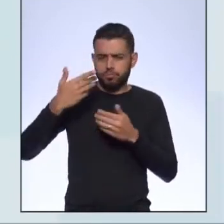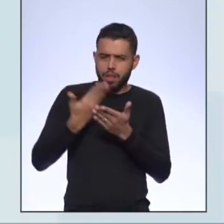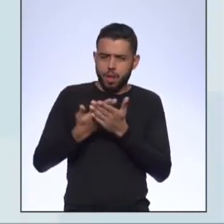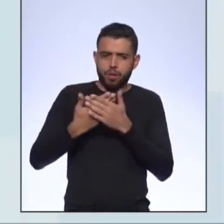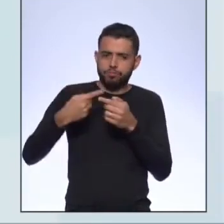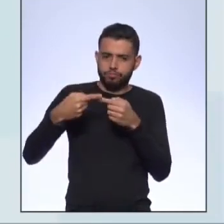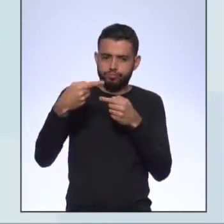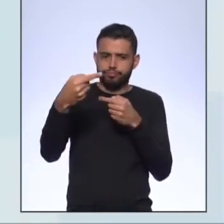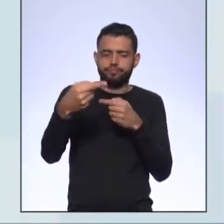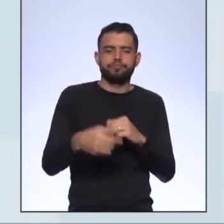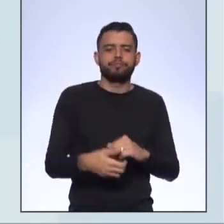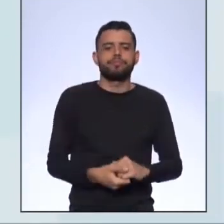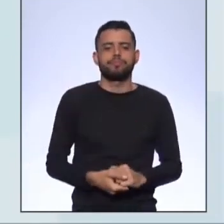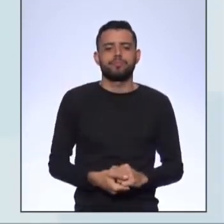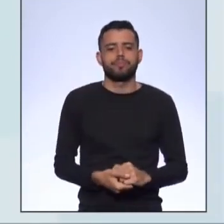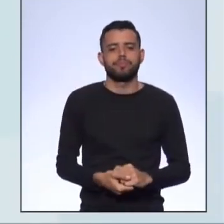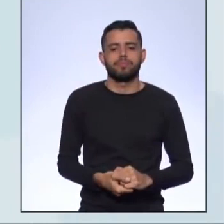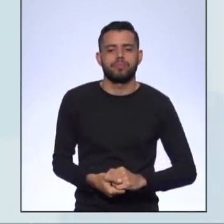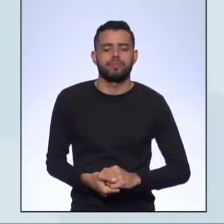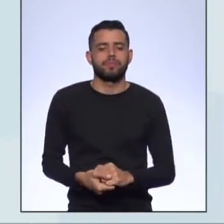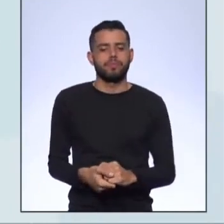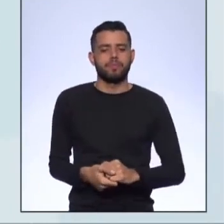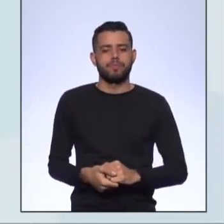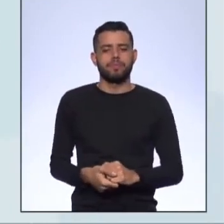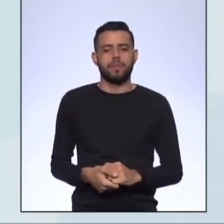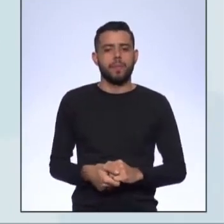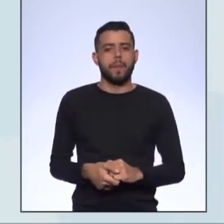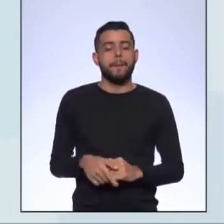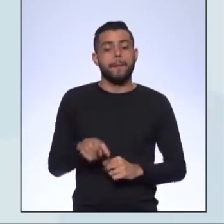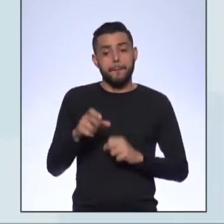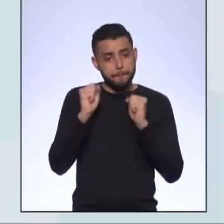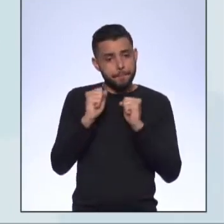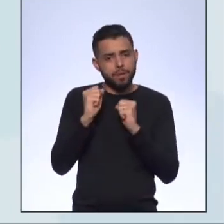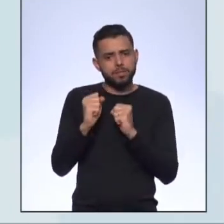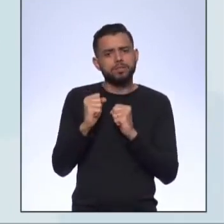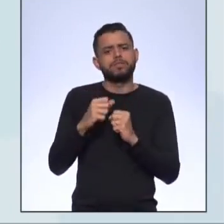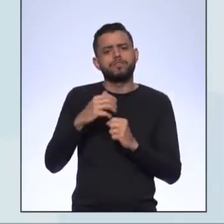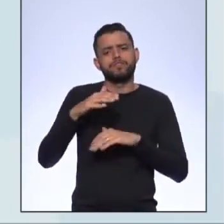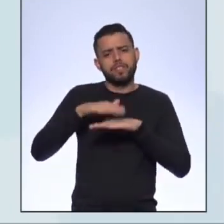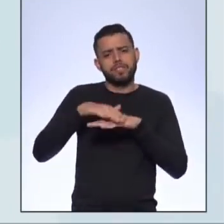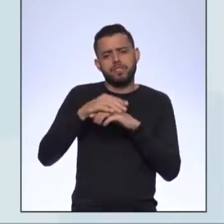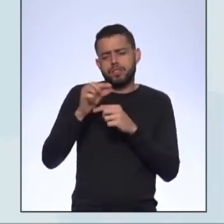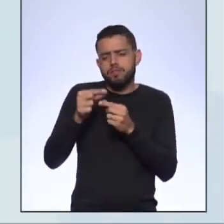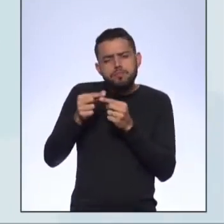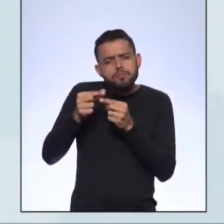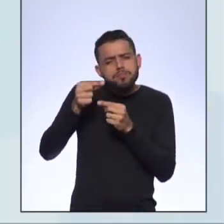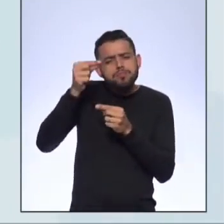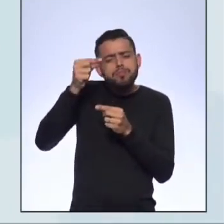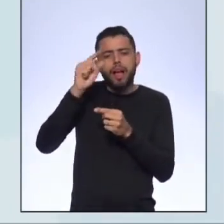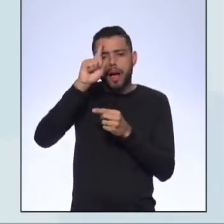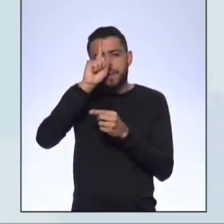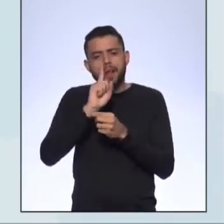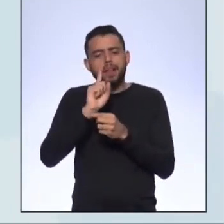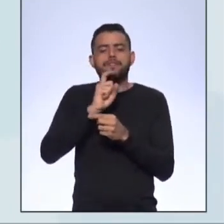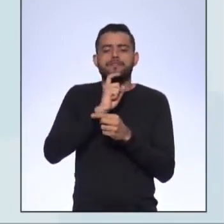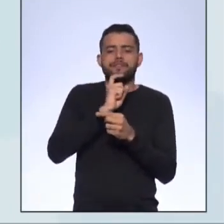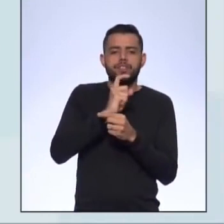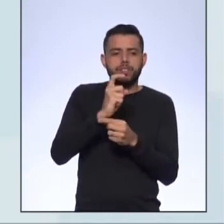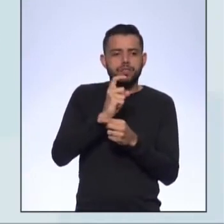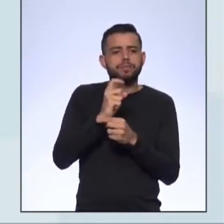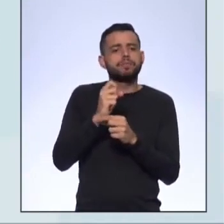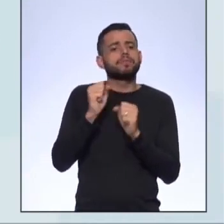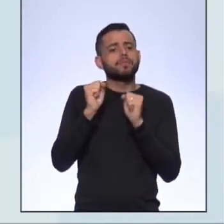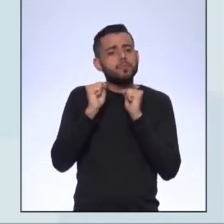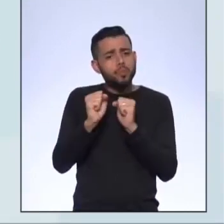aulas. Então, o heterozigoto, ou seja, que pode produzir aí as vagens com sementes amarelas e com sementes verdes,